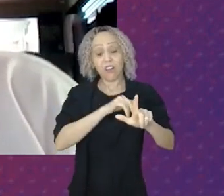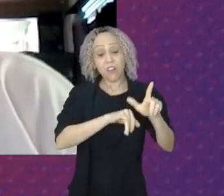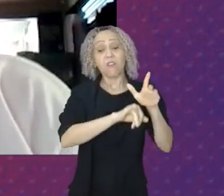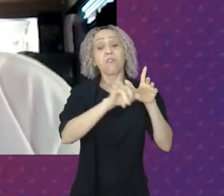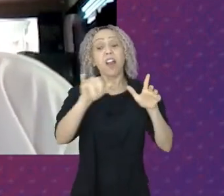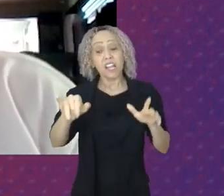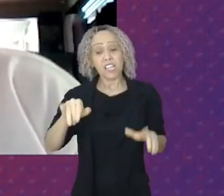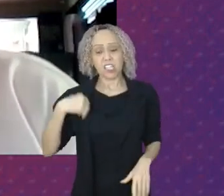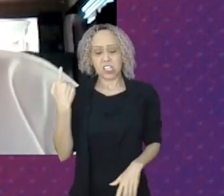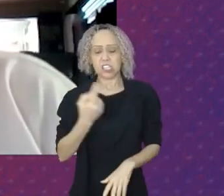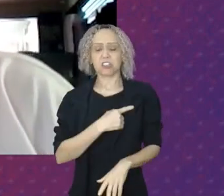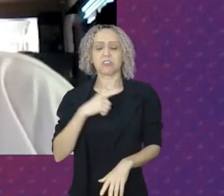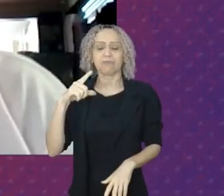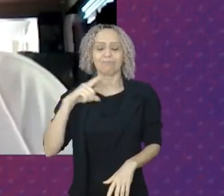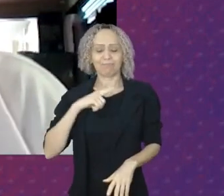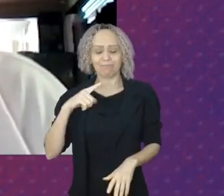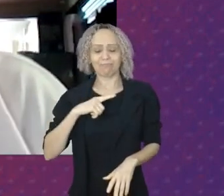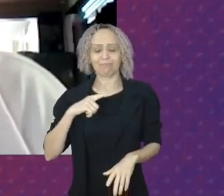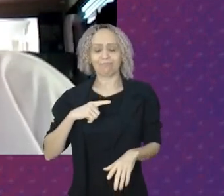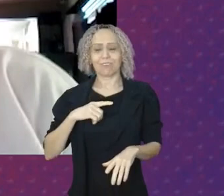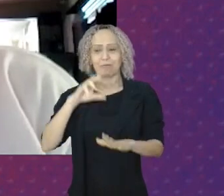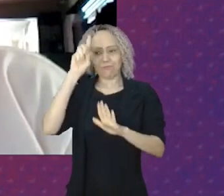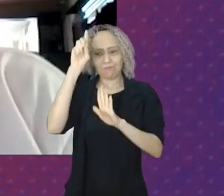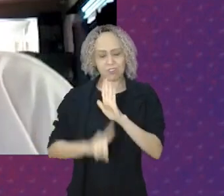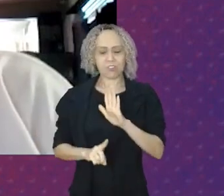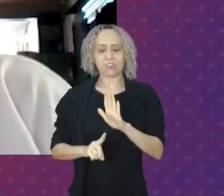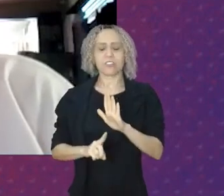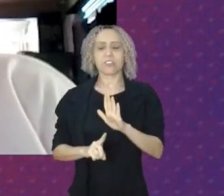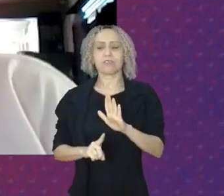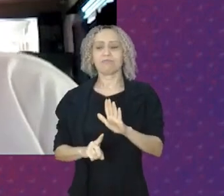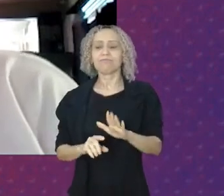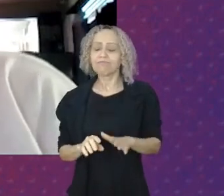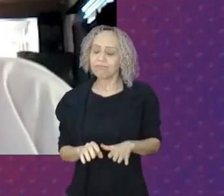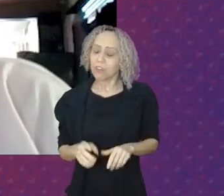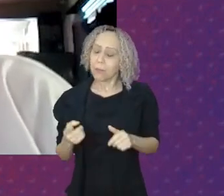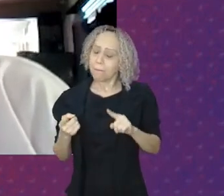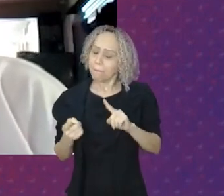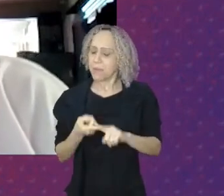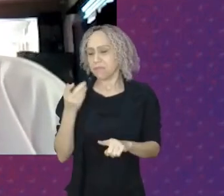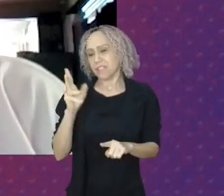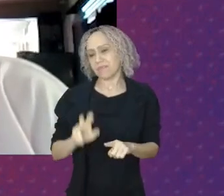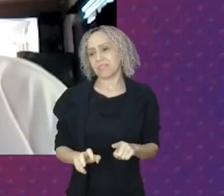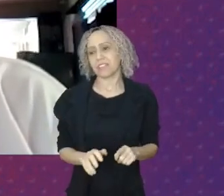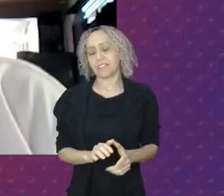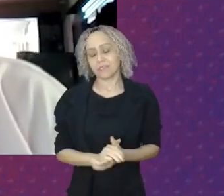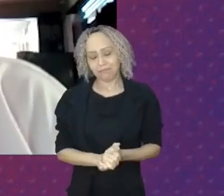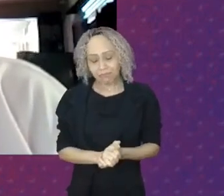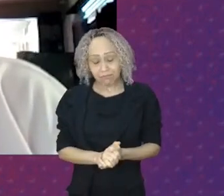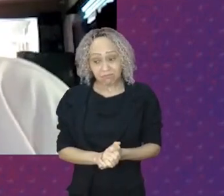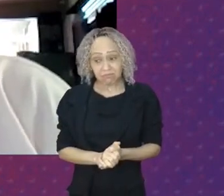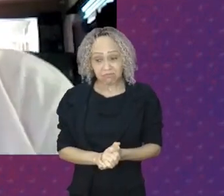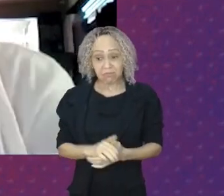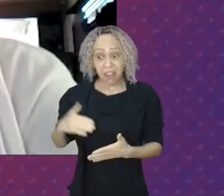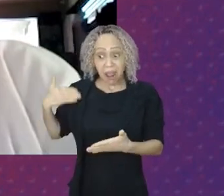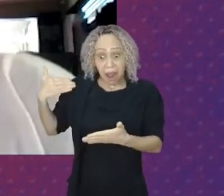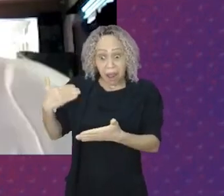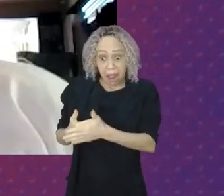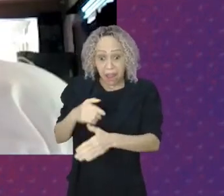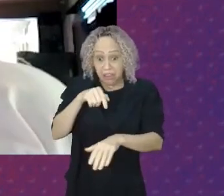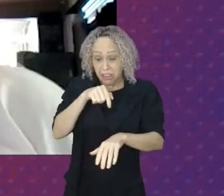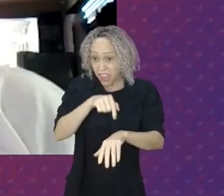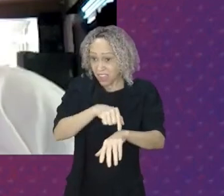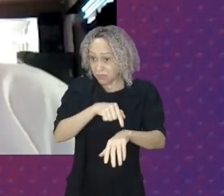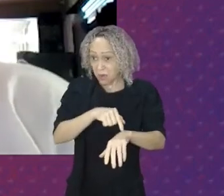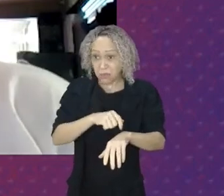que nós nunca tínhamos sido reconhecidas e reconhecidos até aquele momento como sujeitos de direito. Então,